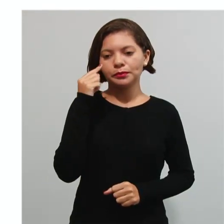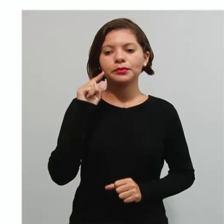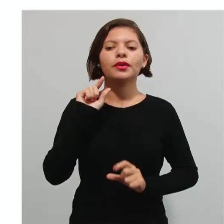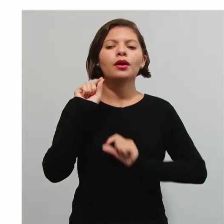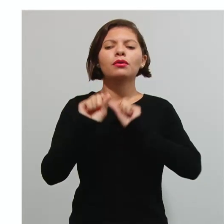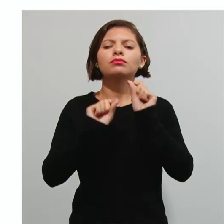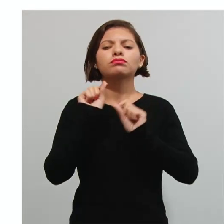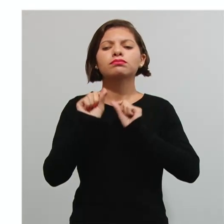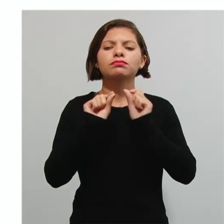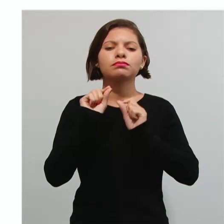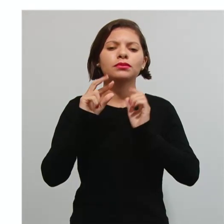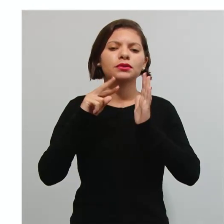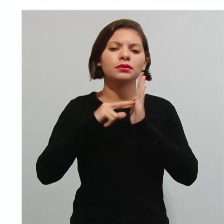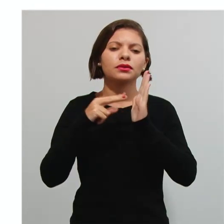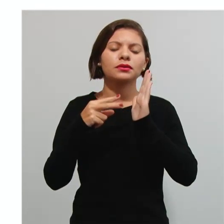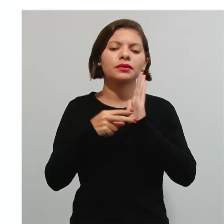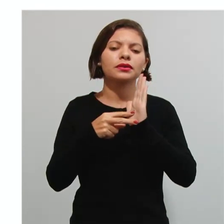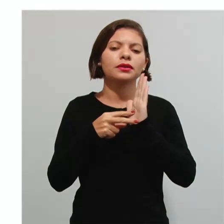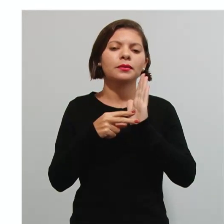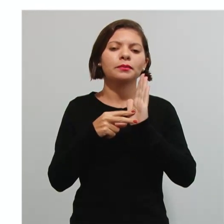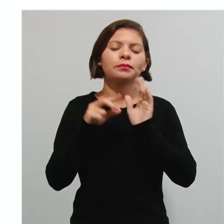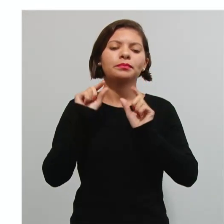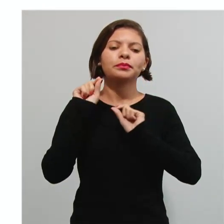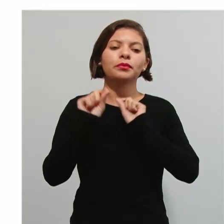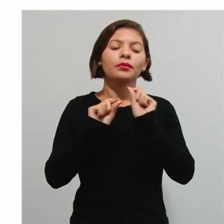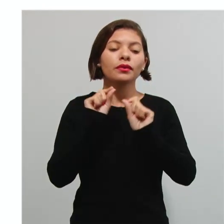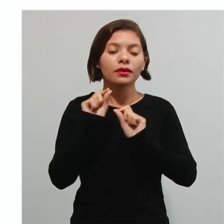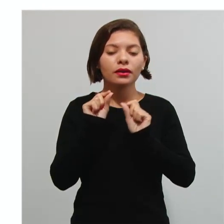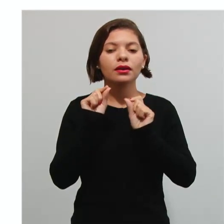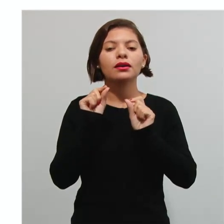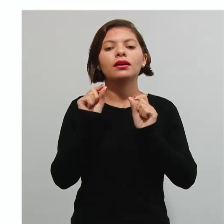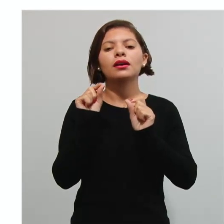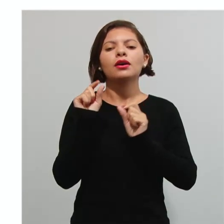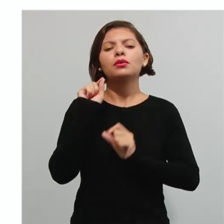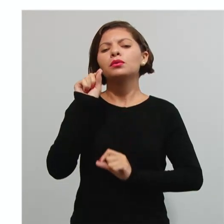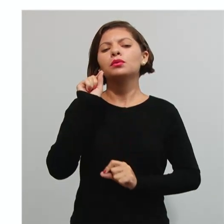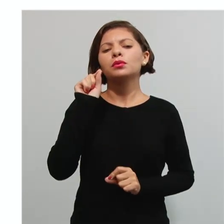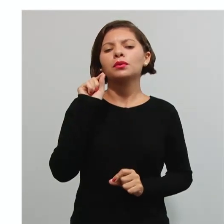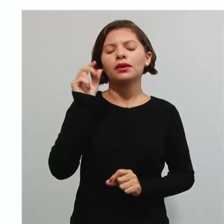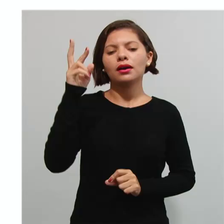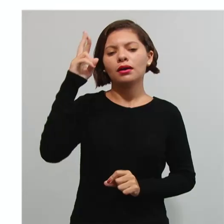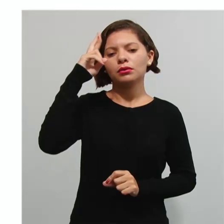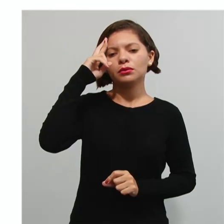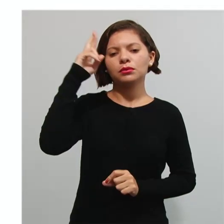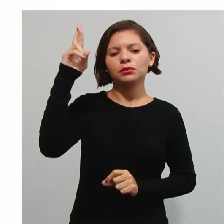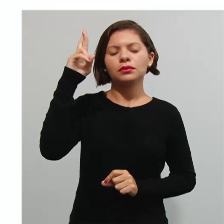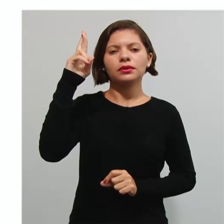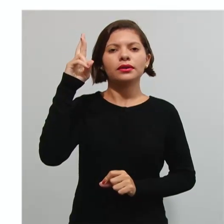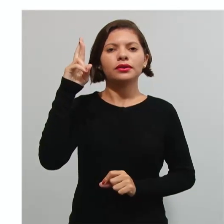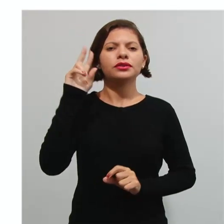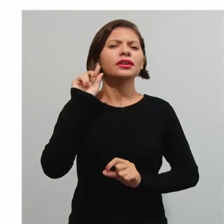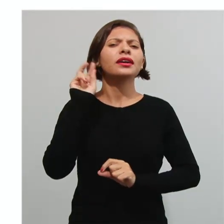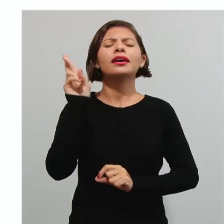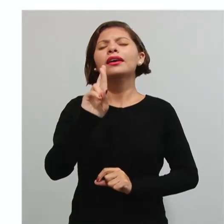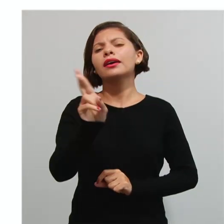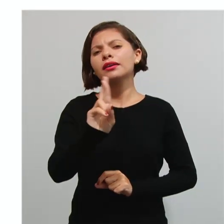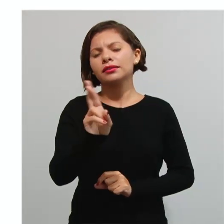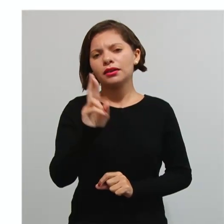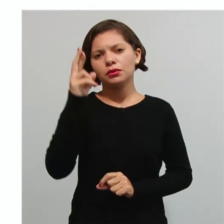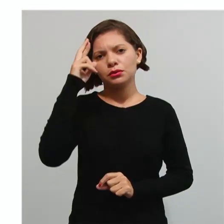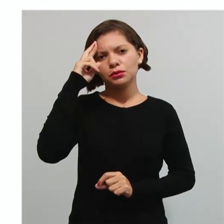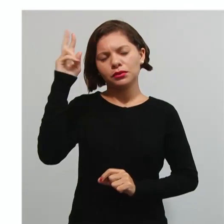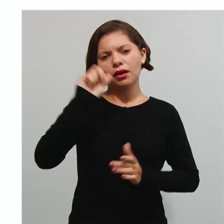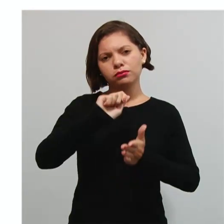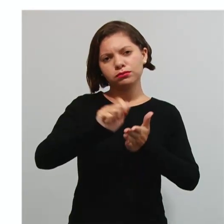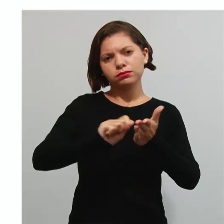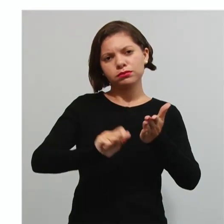preâmbulo e a fundamentação, que é a parte que fala da denominação da autoridade. Quem é a autoridade que vai assinar